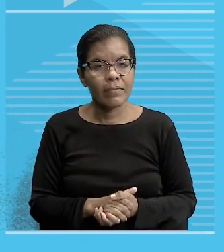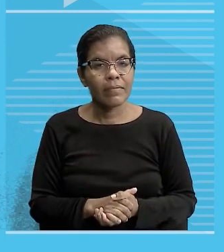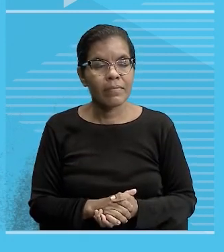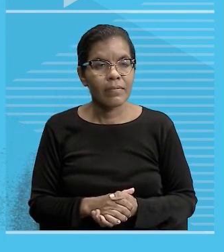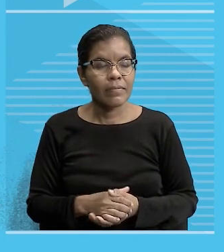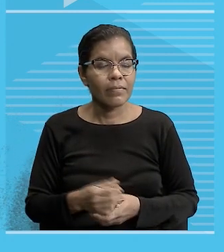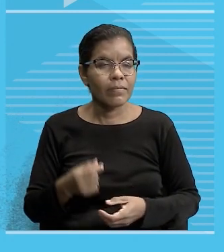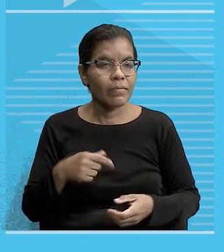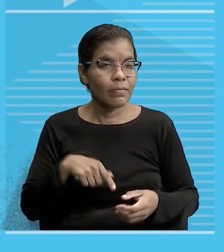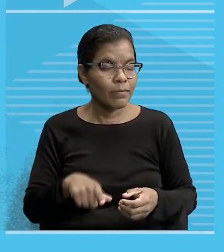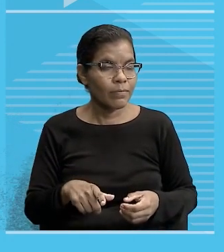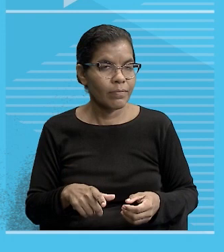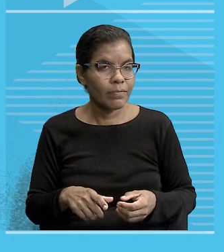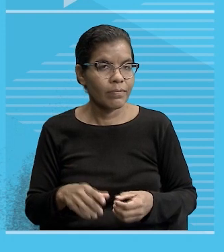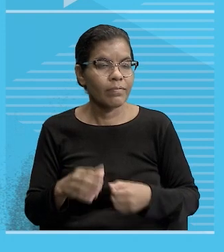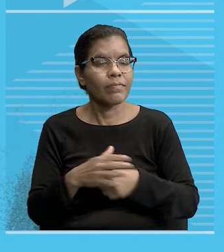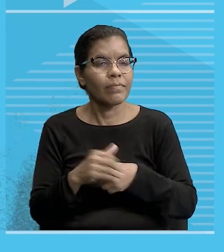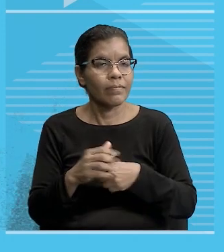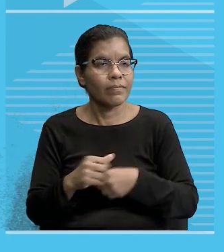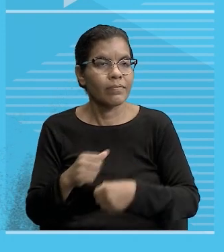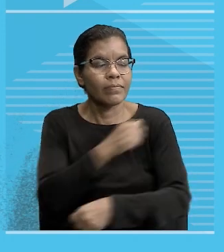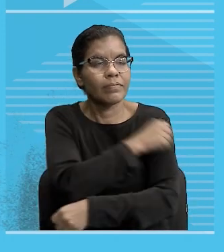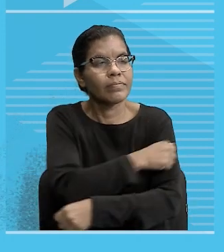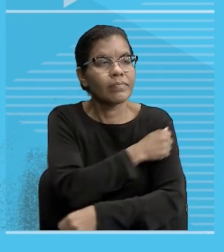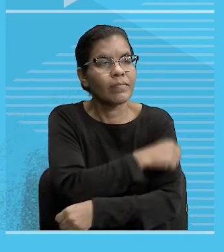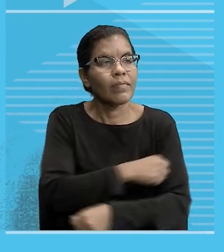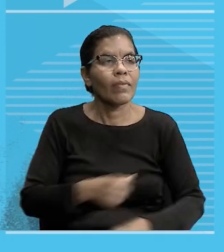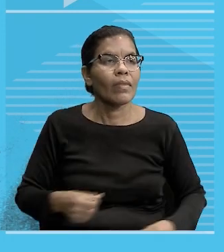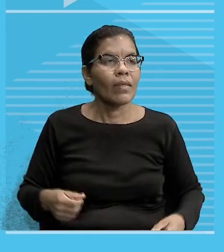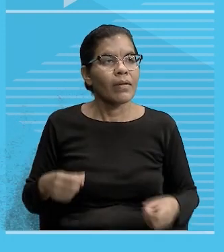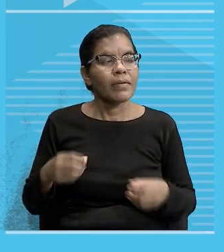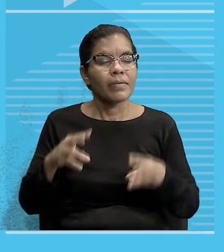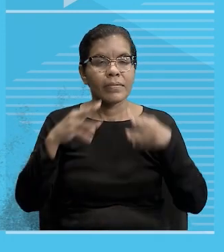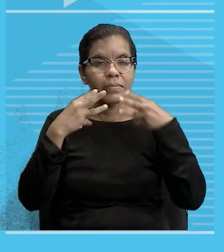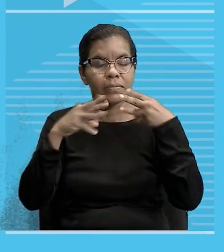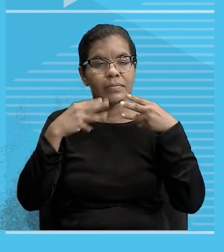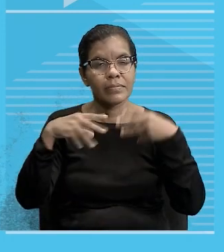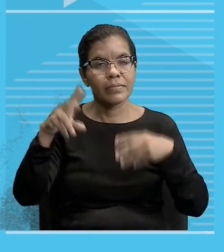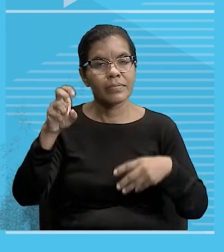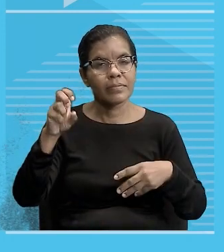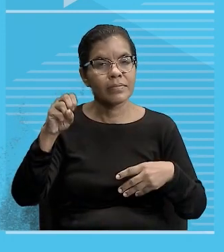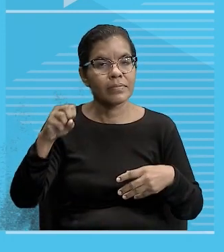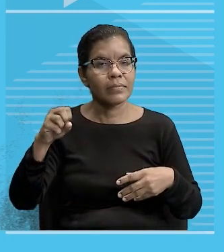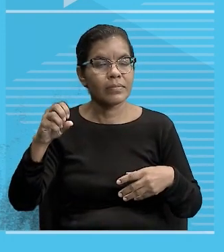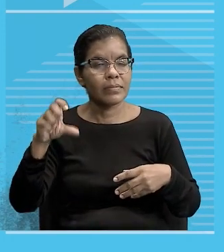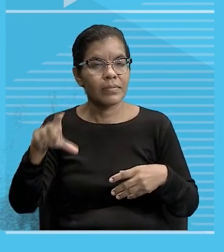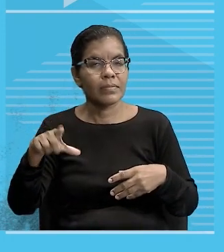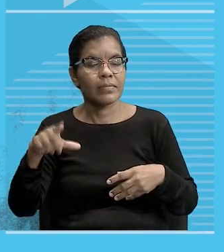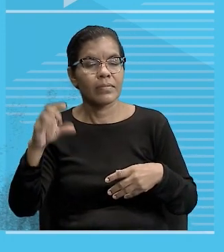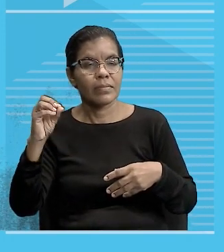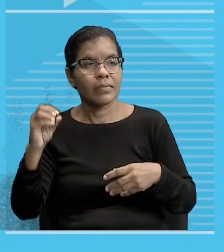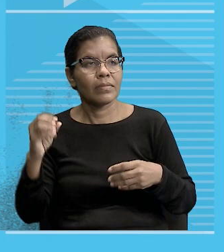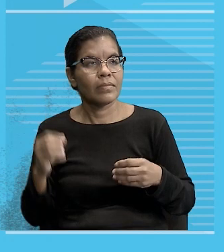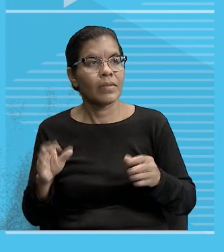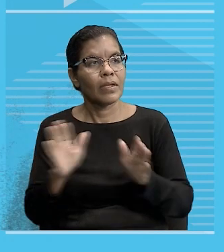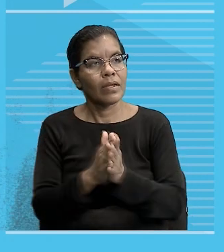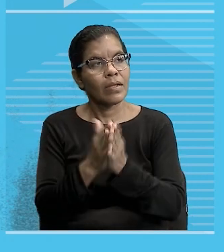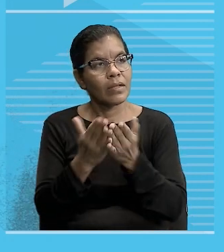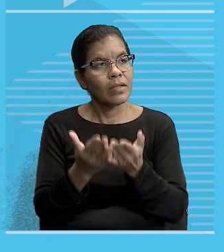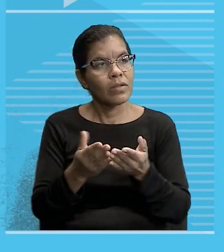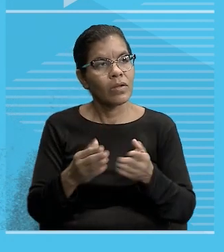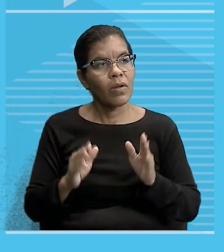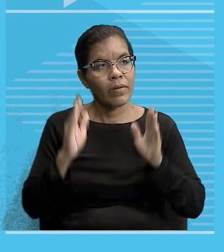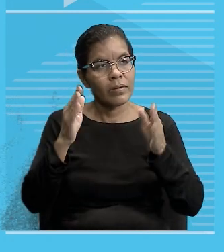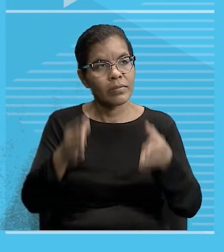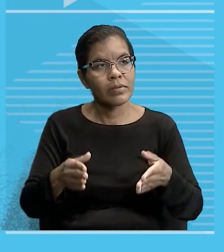aí meus amados alunos o mar de 5.0 que tem esse livro aqui ó que eu coloquei para vocês os